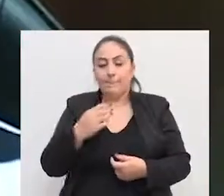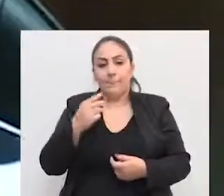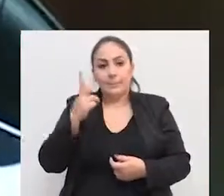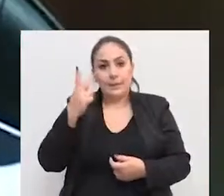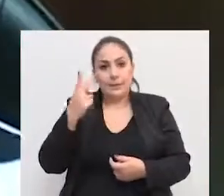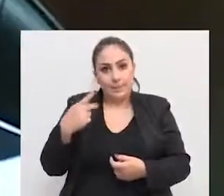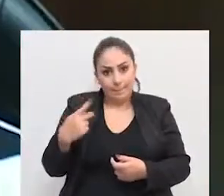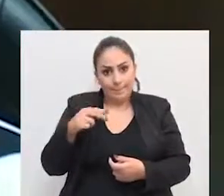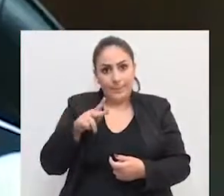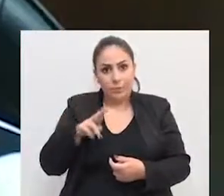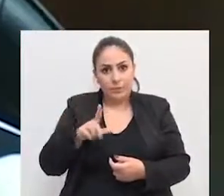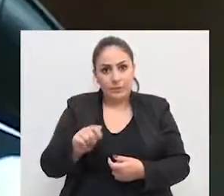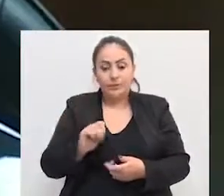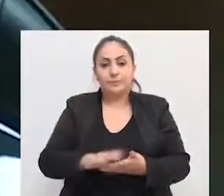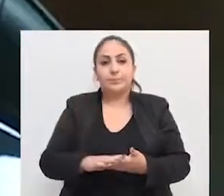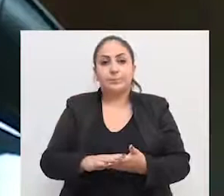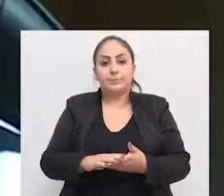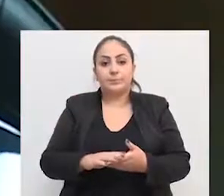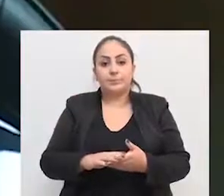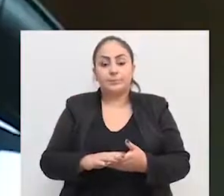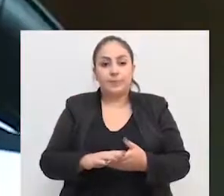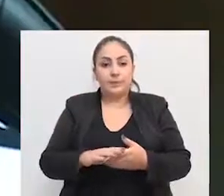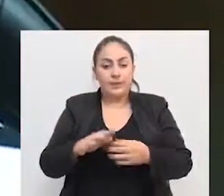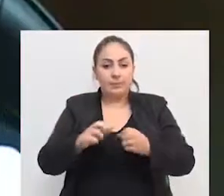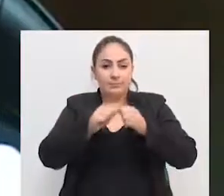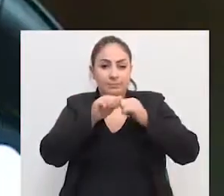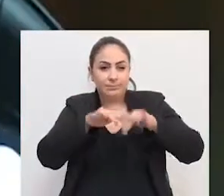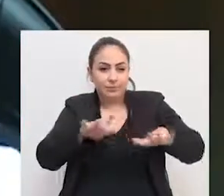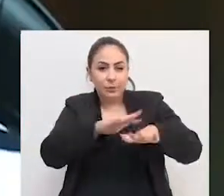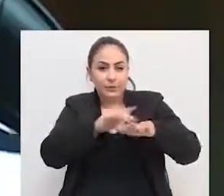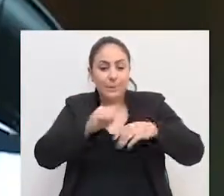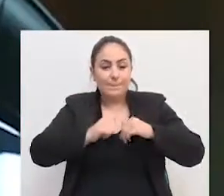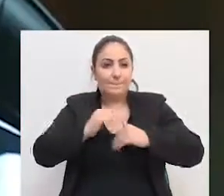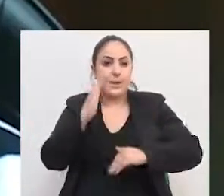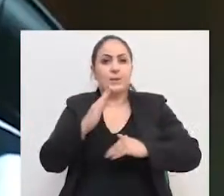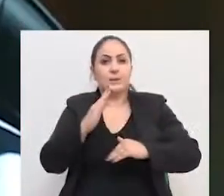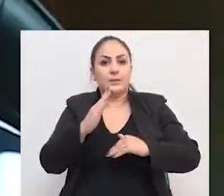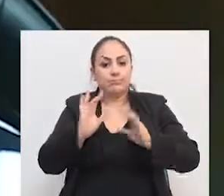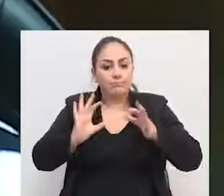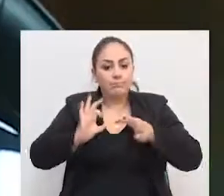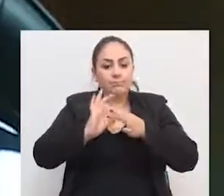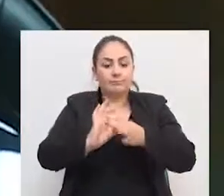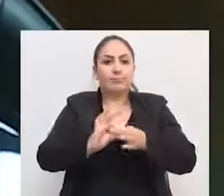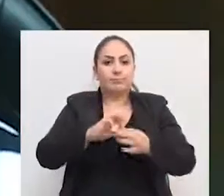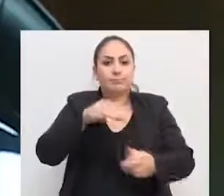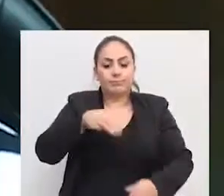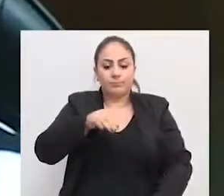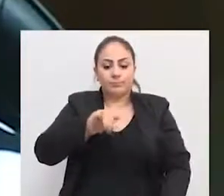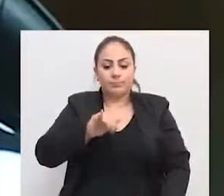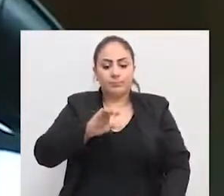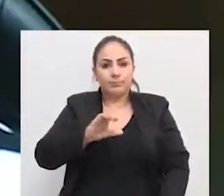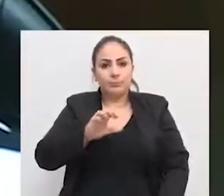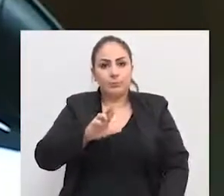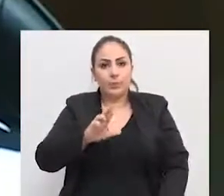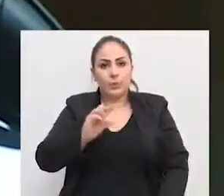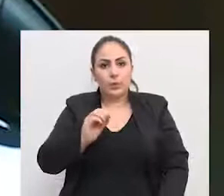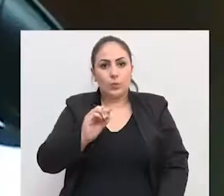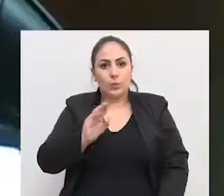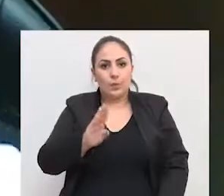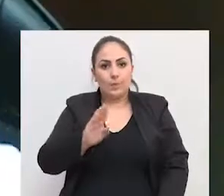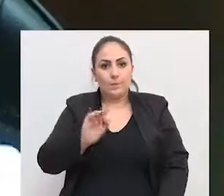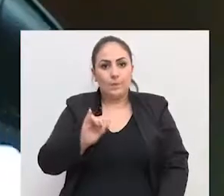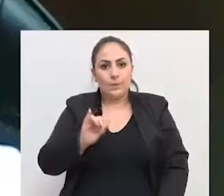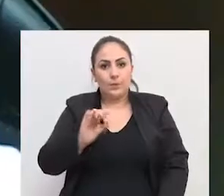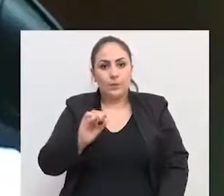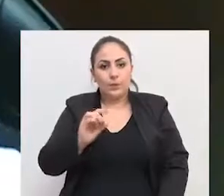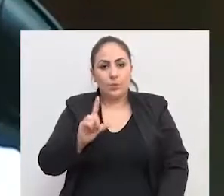Bem, Paula, a pandemia que mais se assemelha, né, em termos de microbiologia, o que a gente está vivendo hoje,